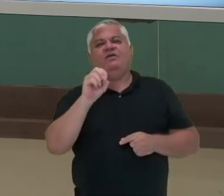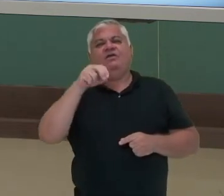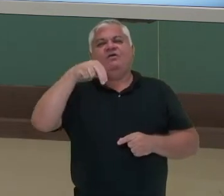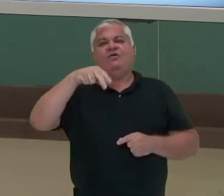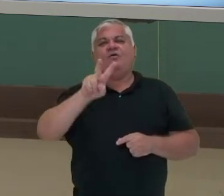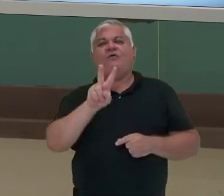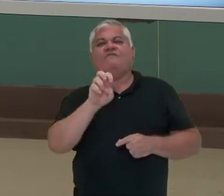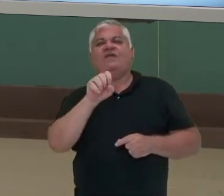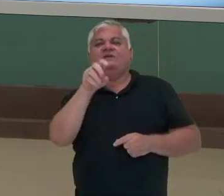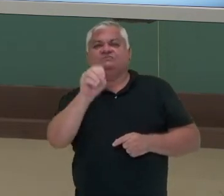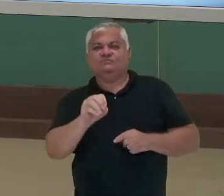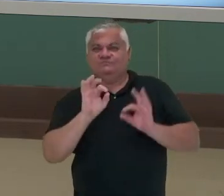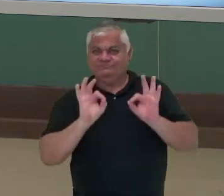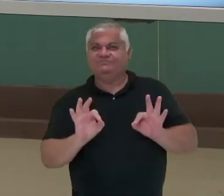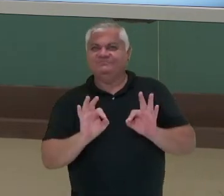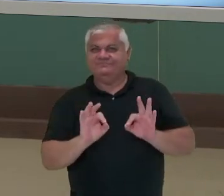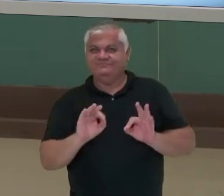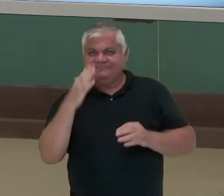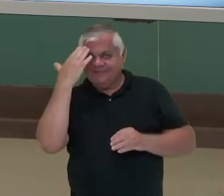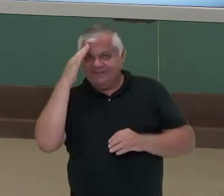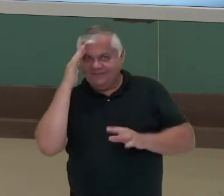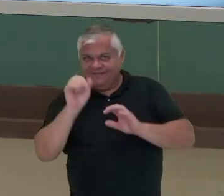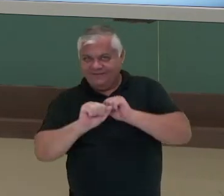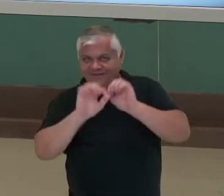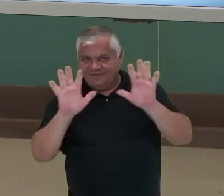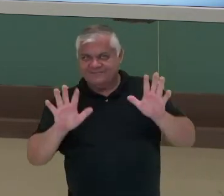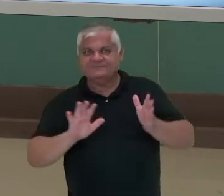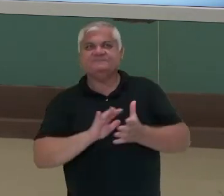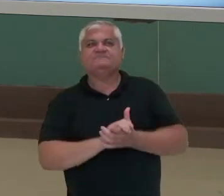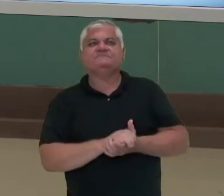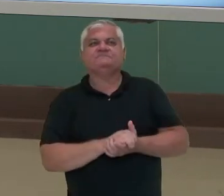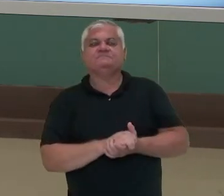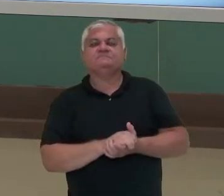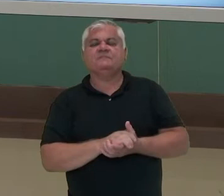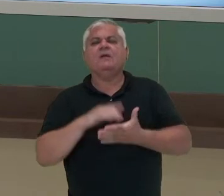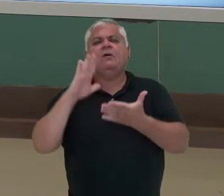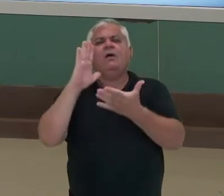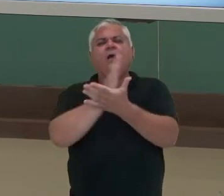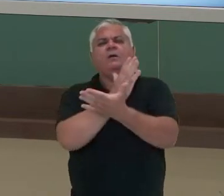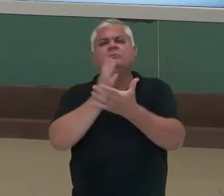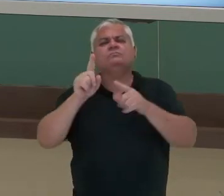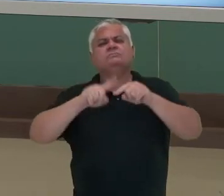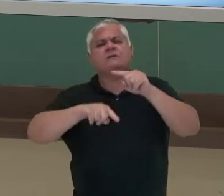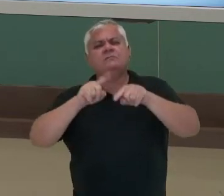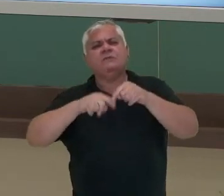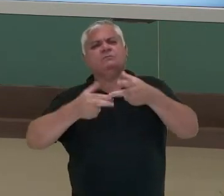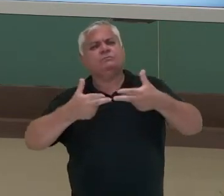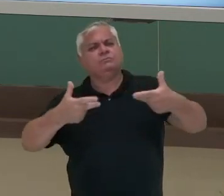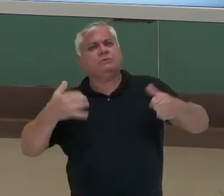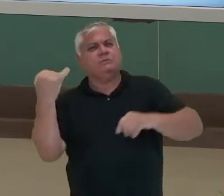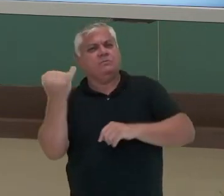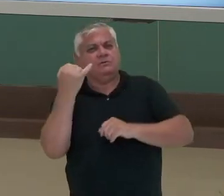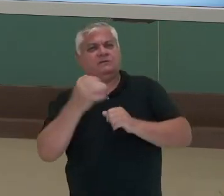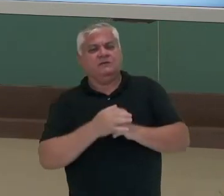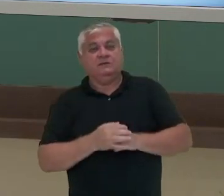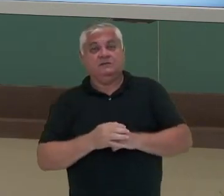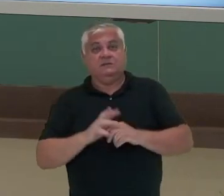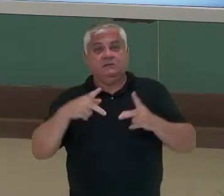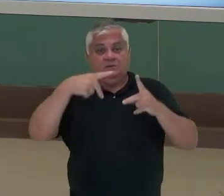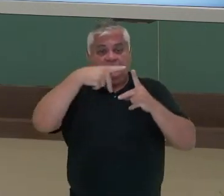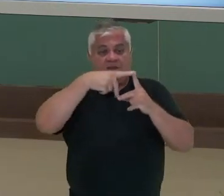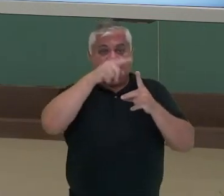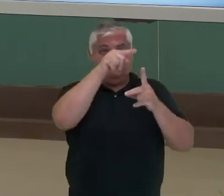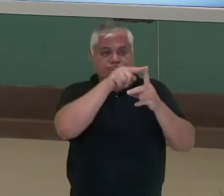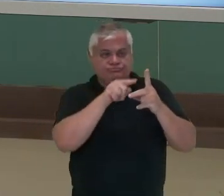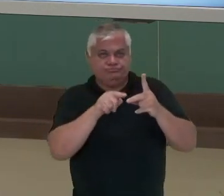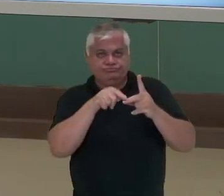de convexo. Tranquilo agora, gente? Alguns elementos que são bastante importantes. Então, os lados, que a gente já